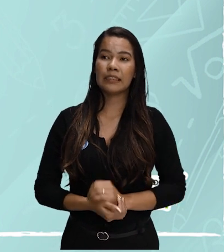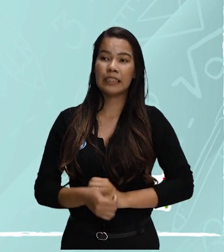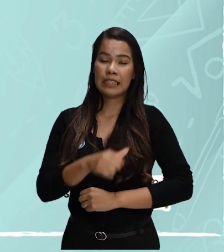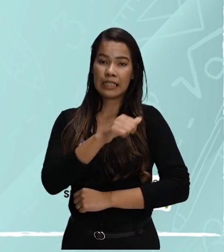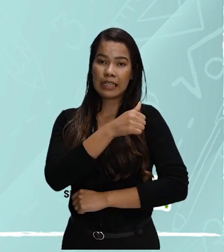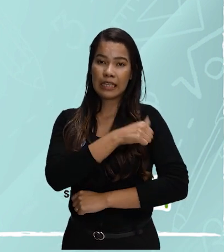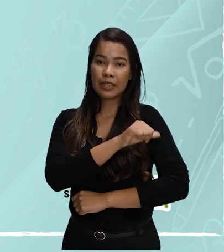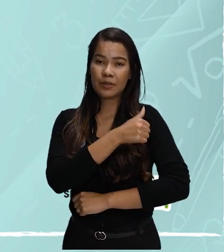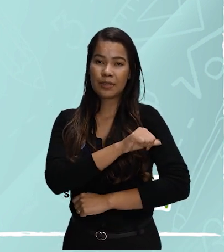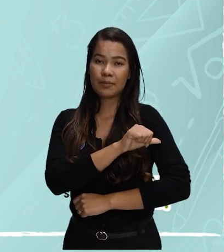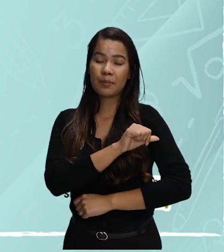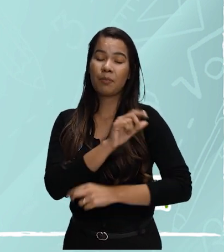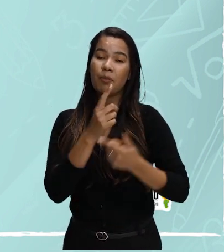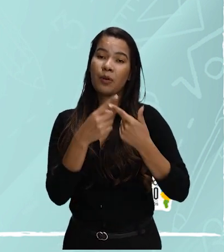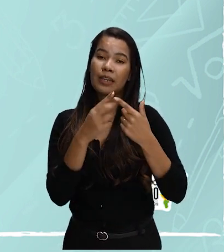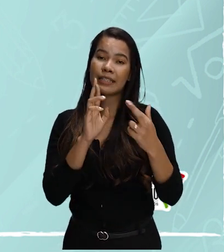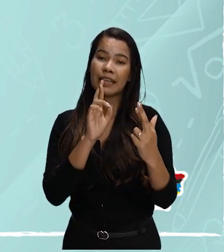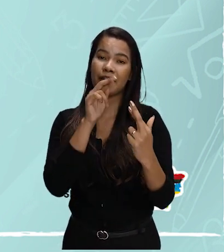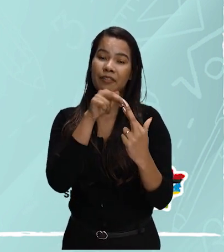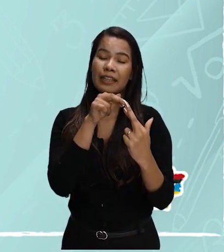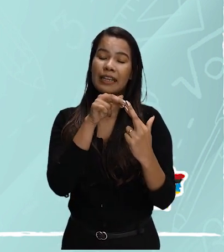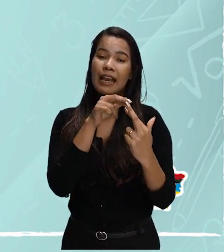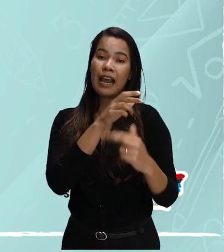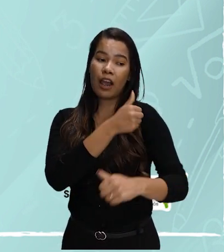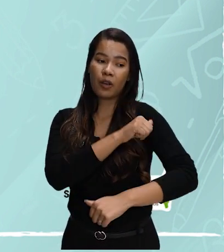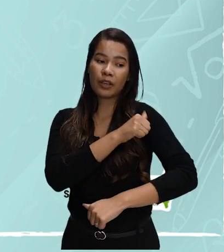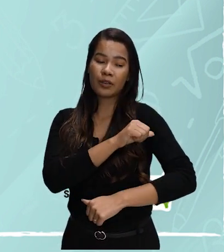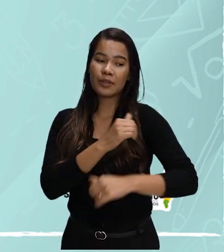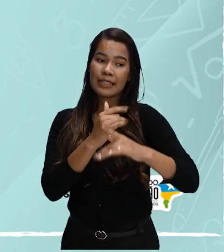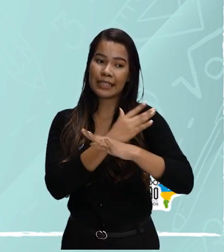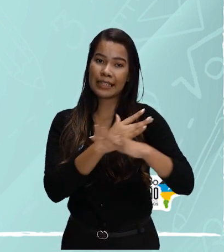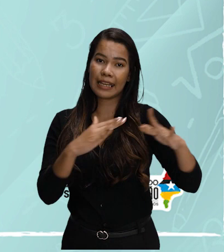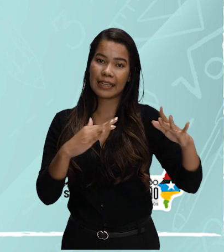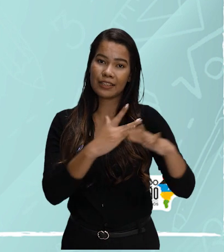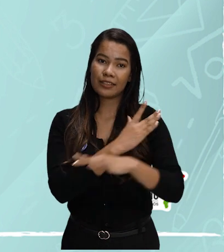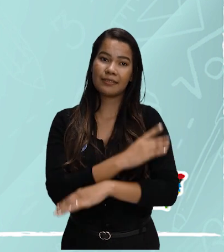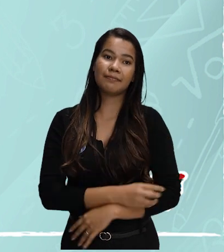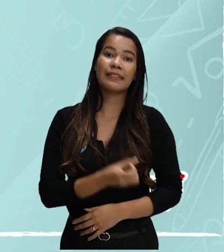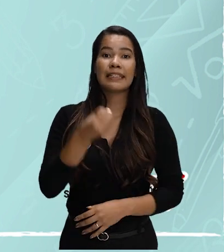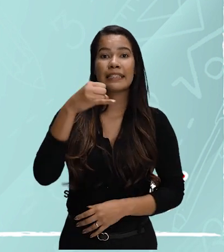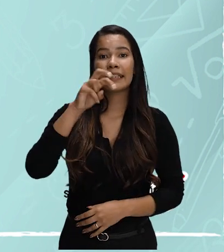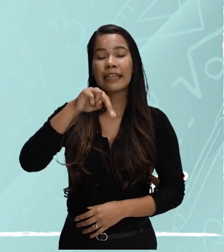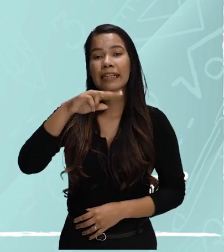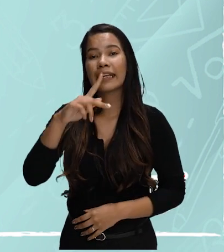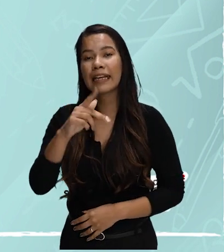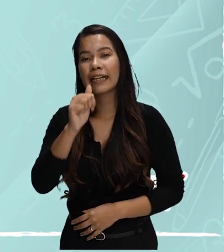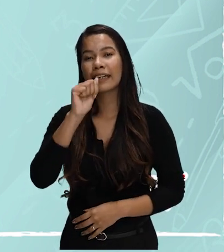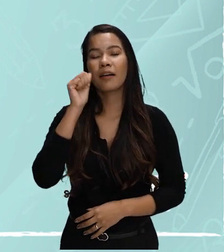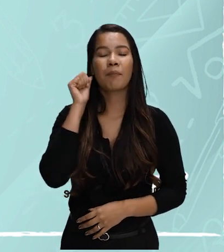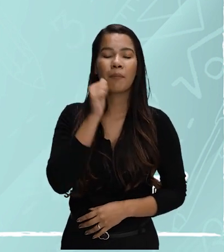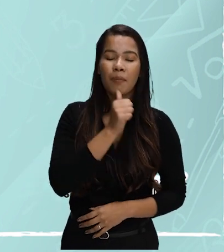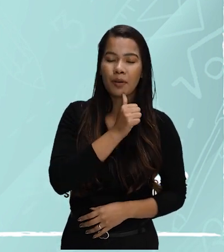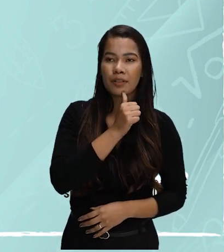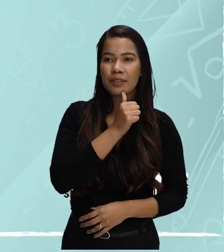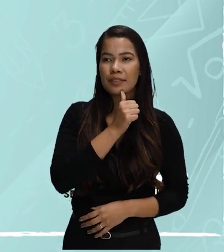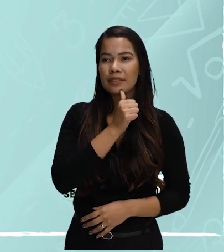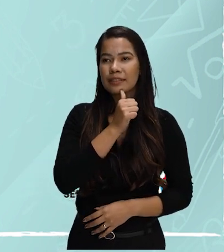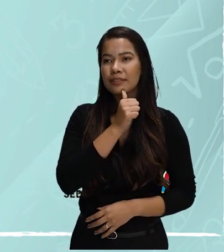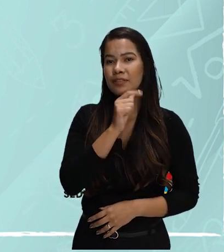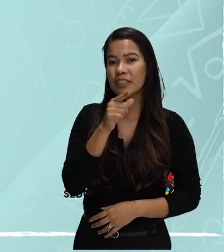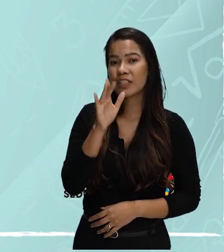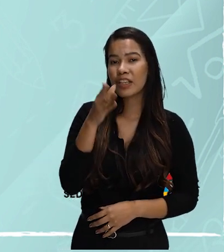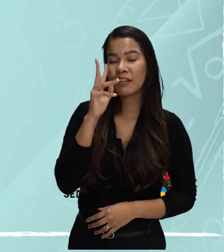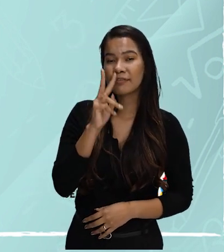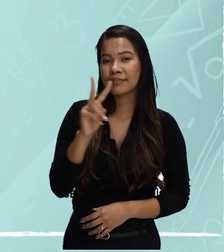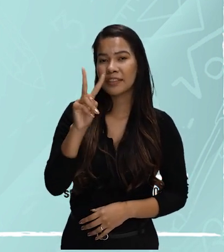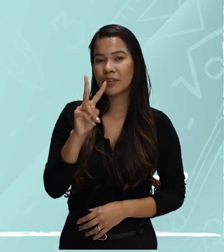letra maiúscula, está se referindo ao Rio de Janeiro. Sinhá, mocinha de olhar fugaz. Olha só, sinhá, você já deve